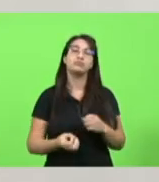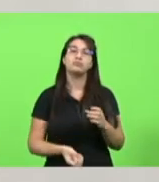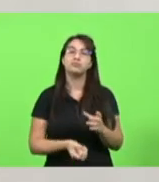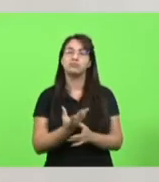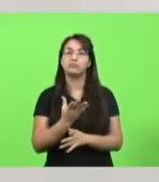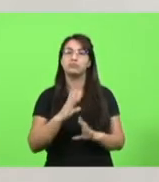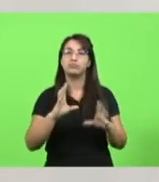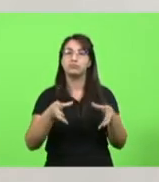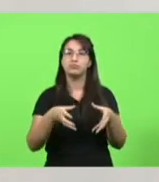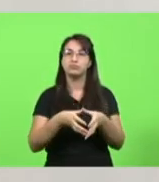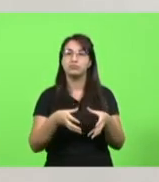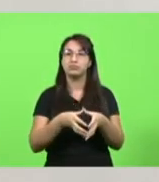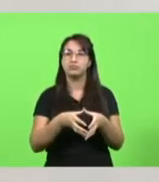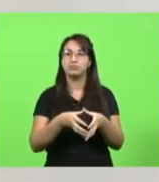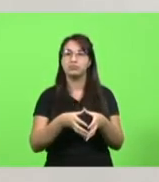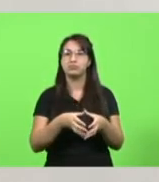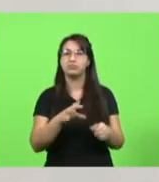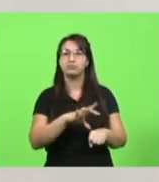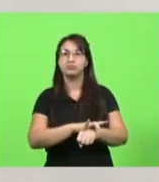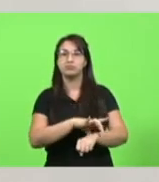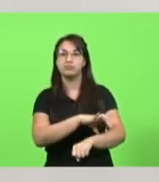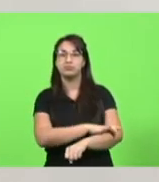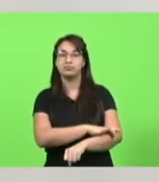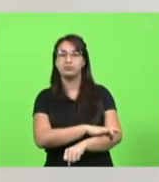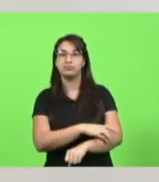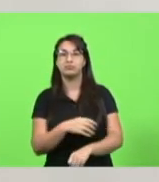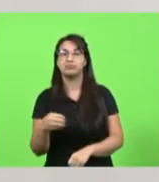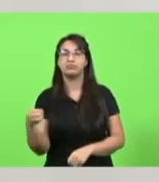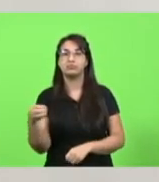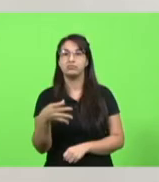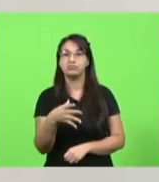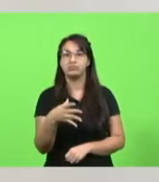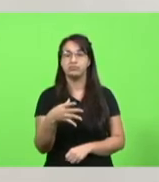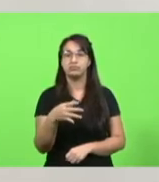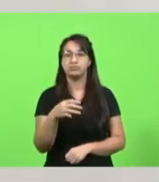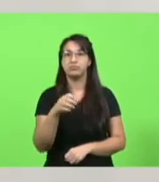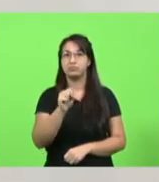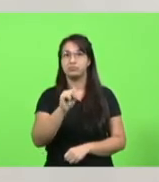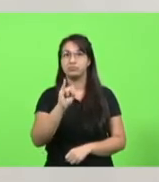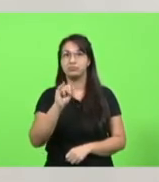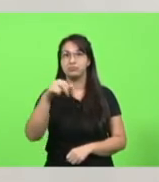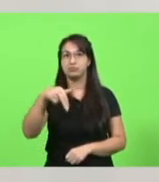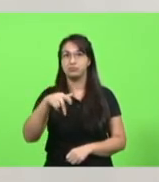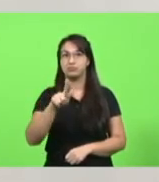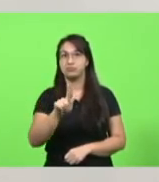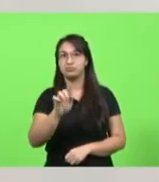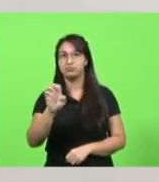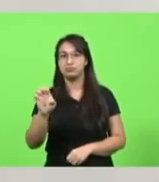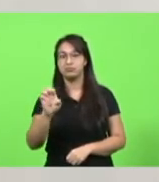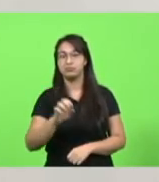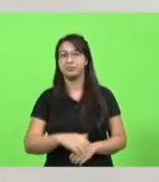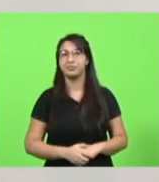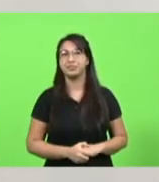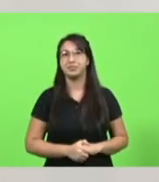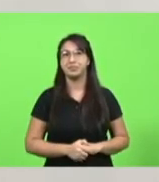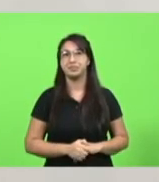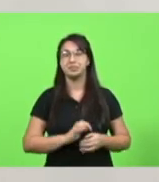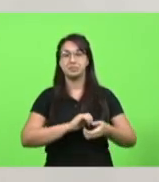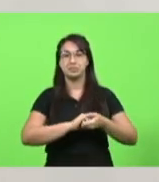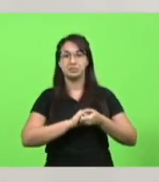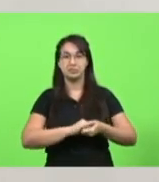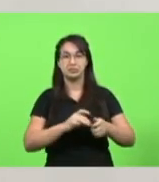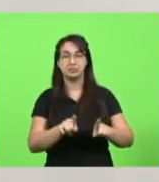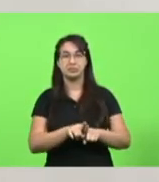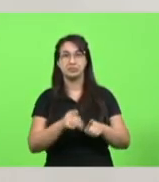comunidade evangélica Nova Jerusalém, a CENJ. meus cumprimentos e nossos